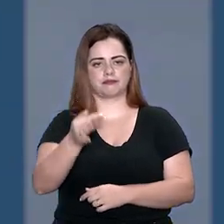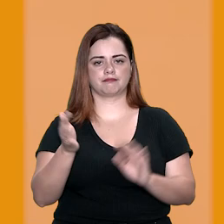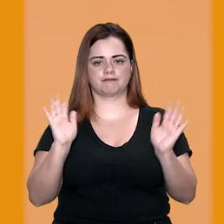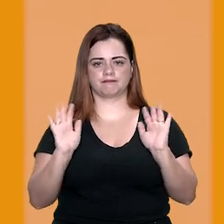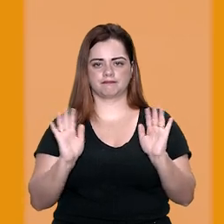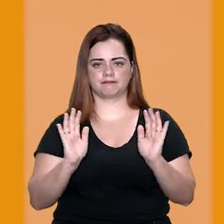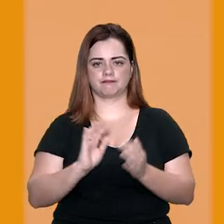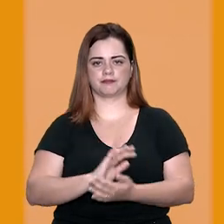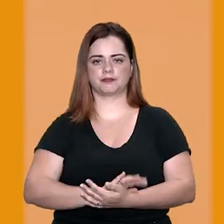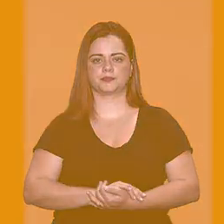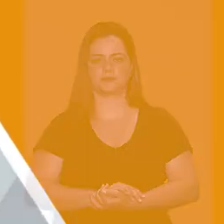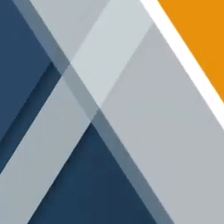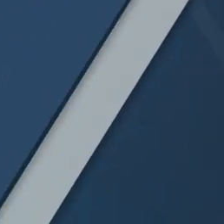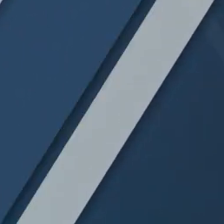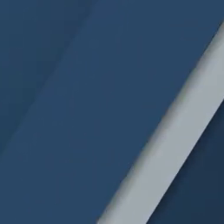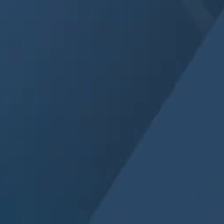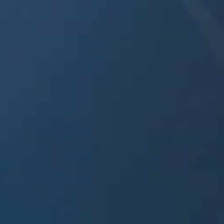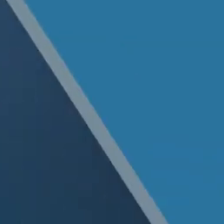tchau!